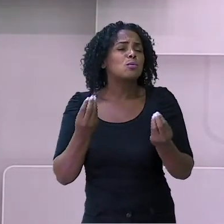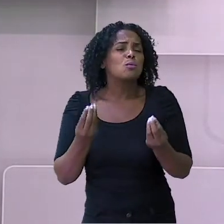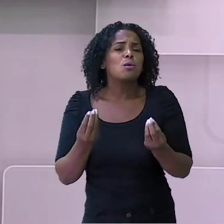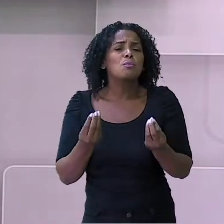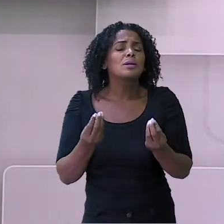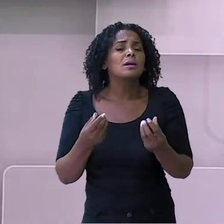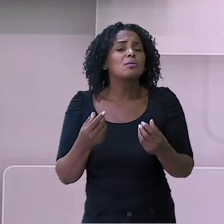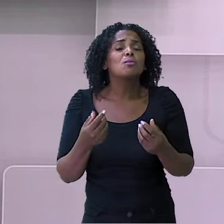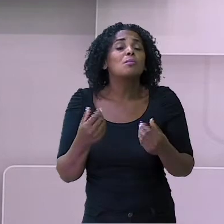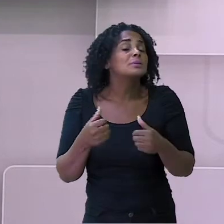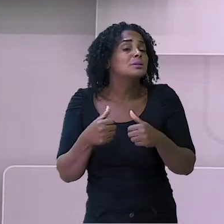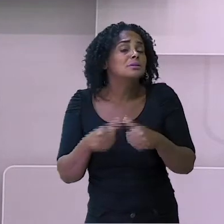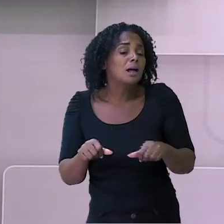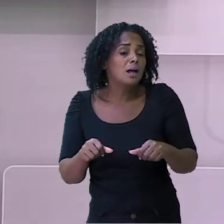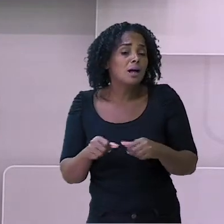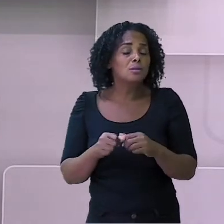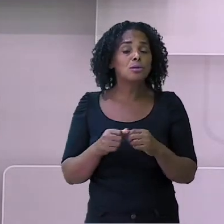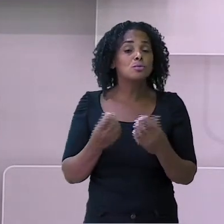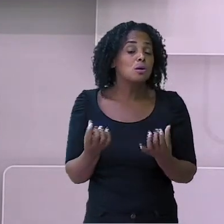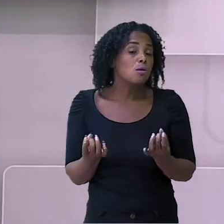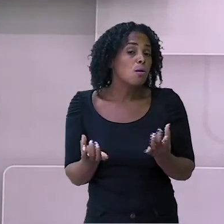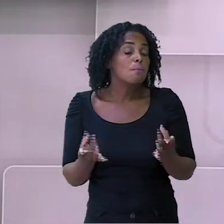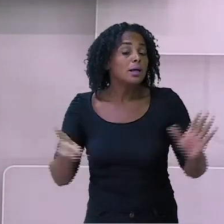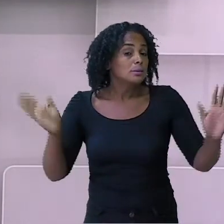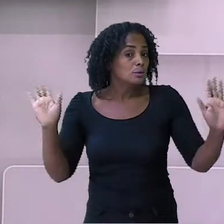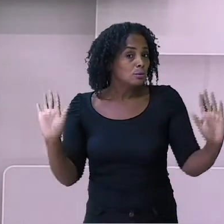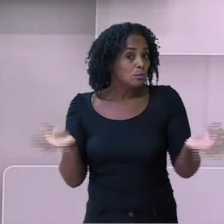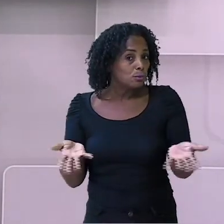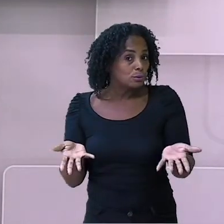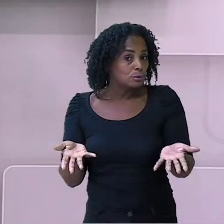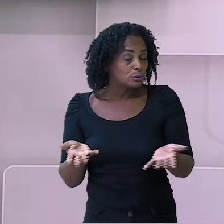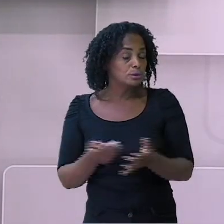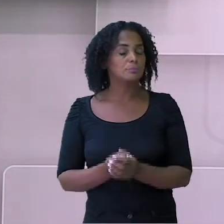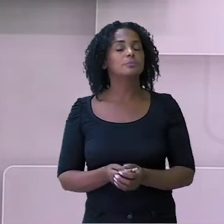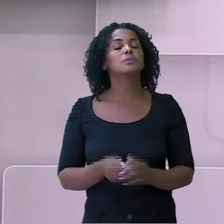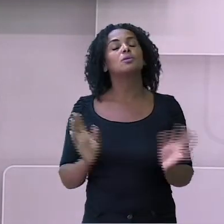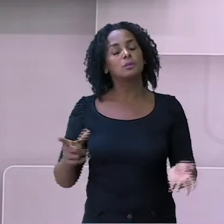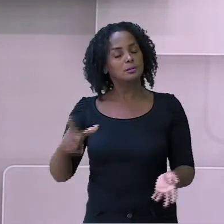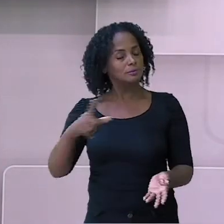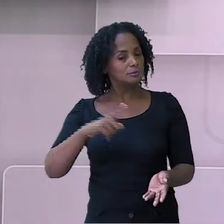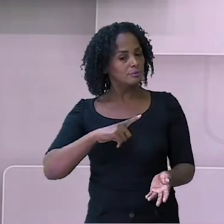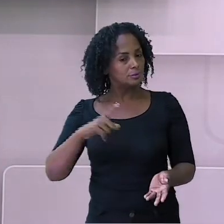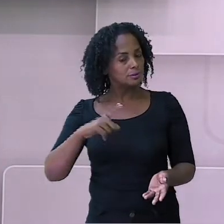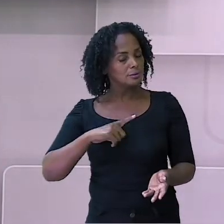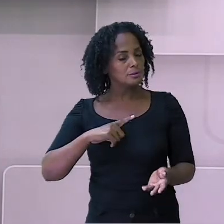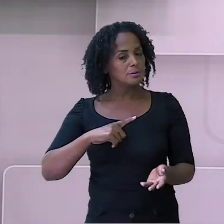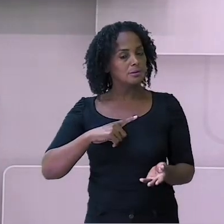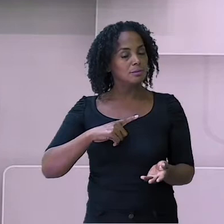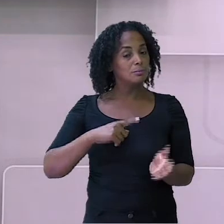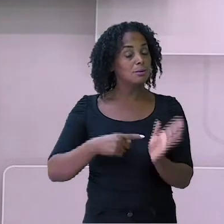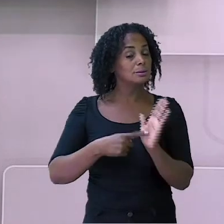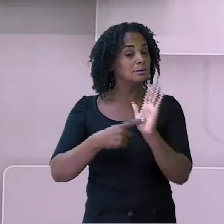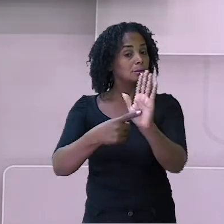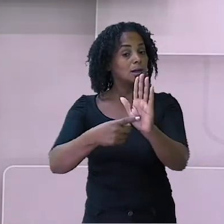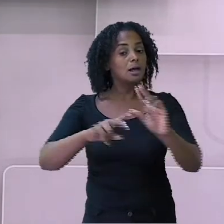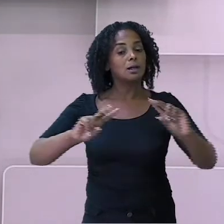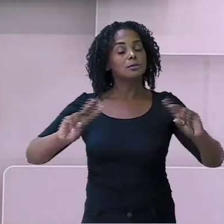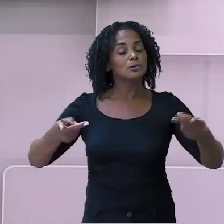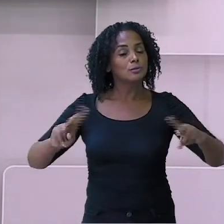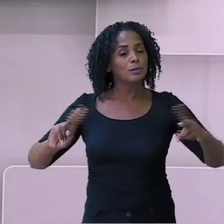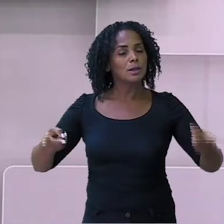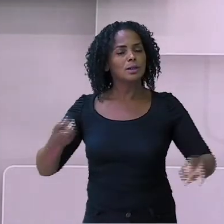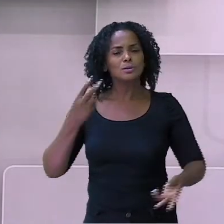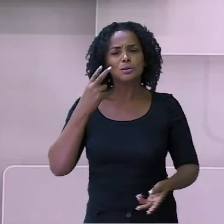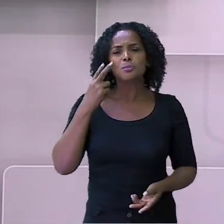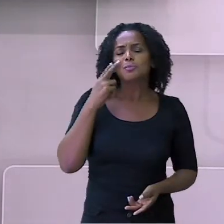cidade, do nosso bairro, do nosso país. Então a gente vai ter essas dimensões diferentes. Olhar para o passado